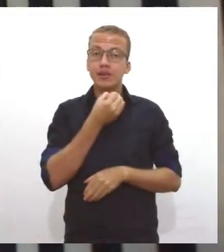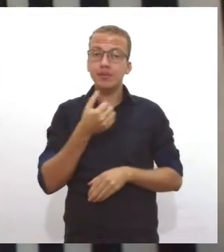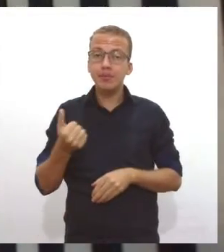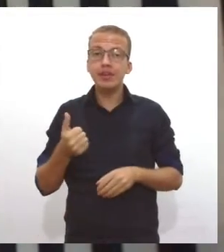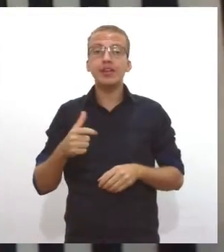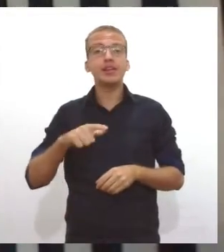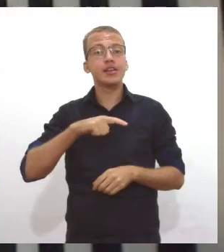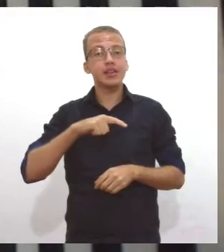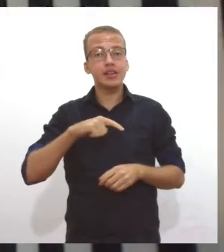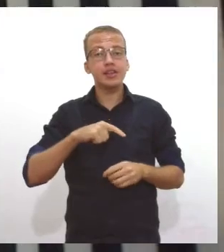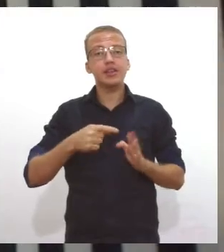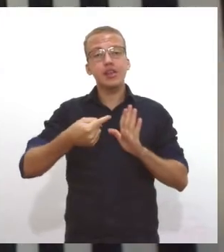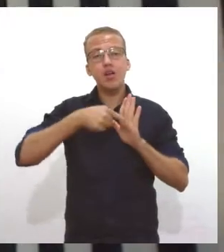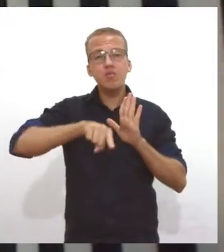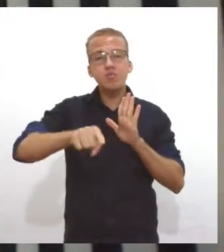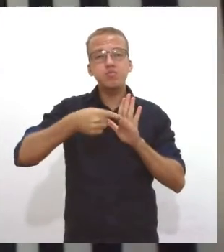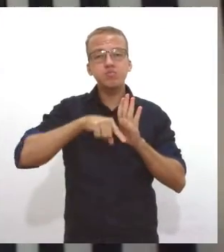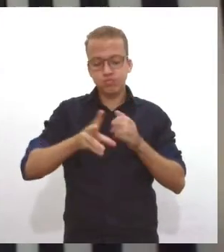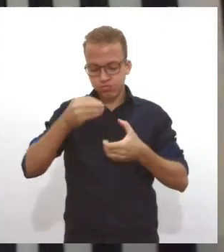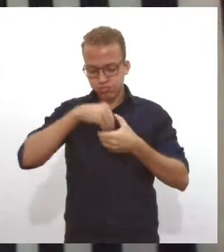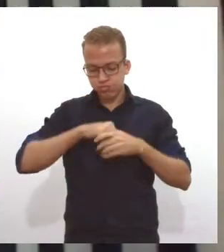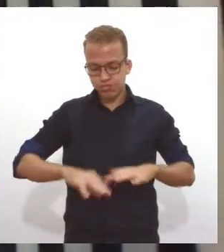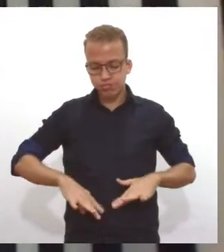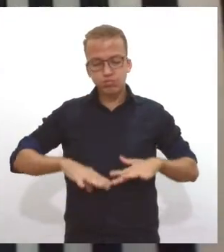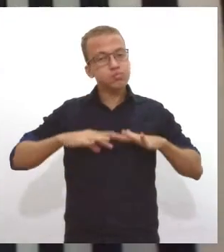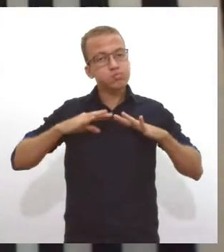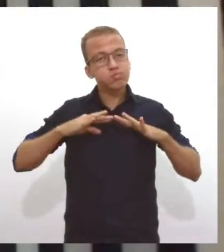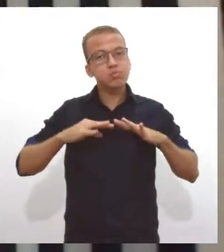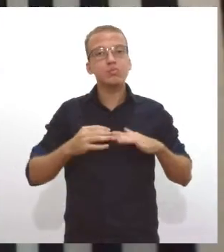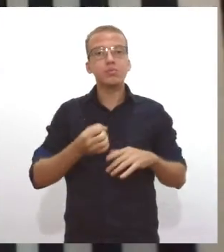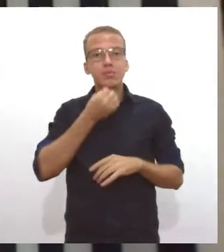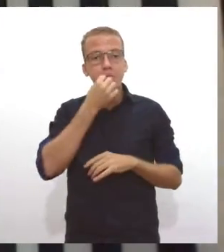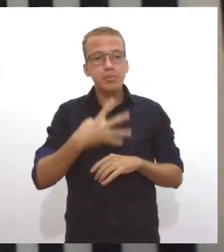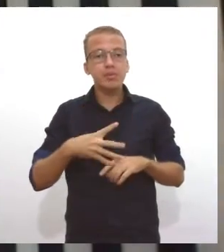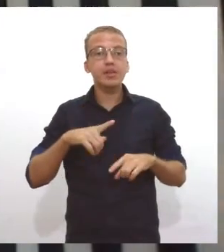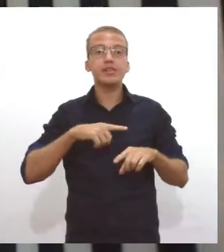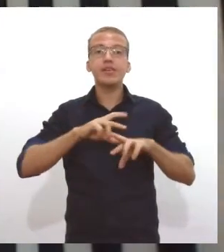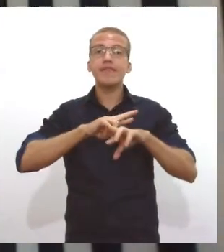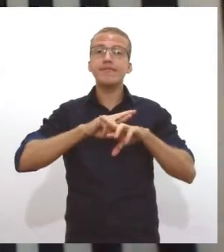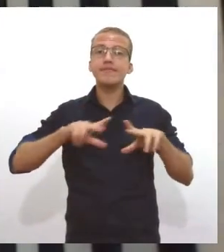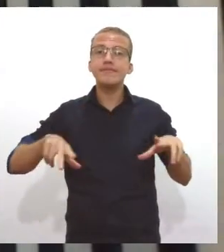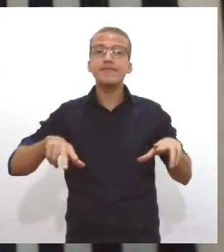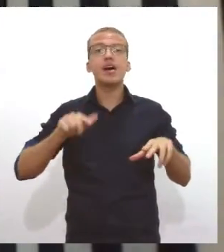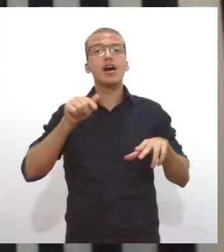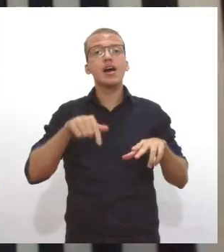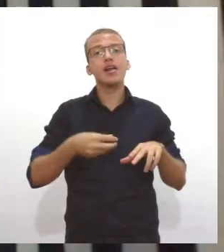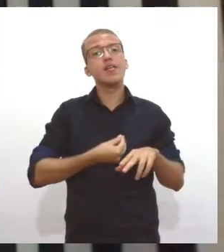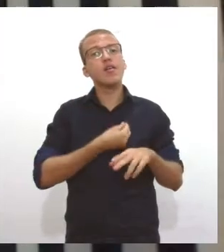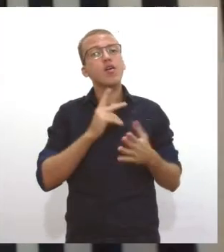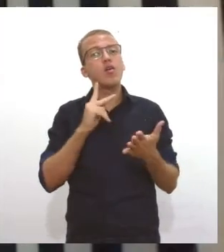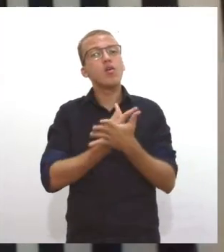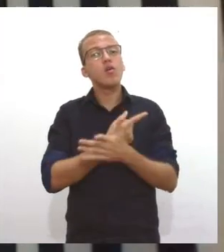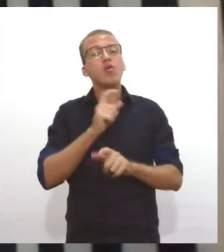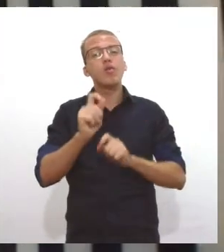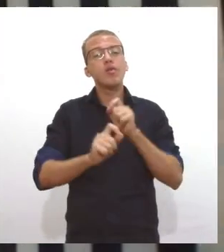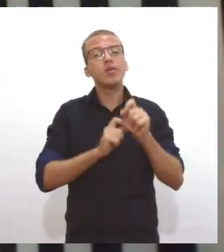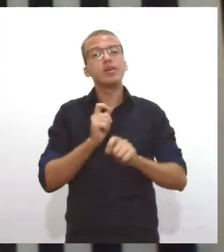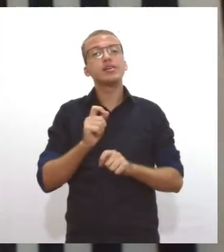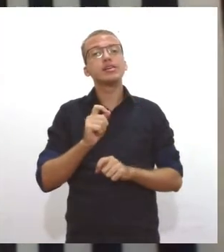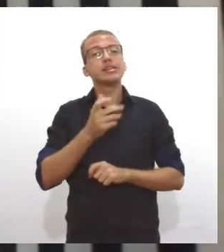copos de mães que foram vacinadas nós temos também já vários outros casos no Brasil e no mundo de crianças que